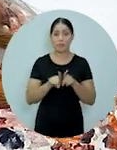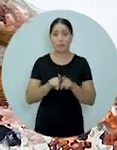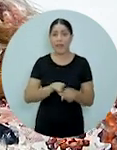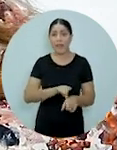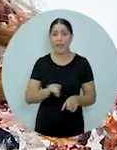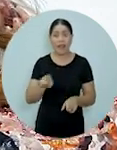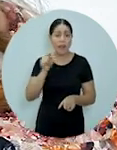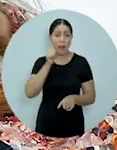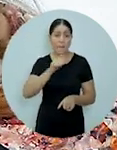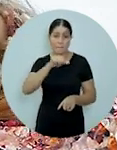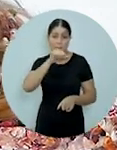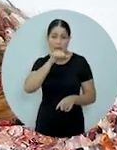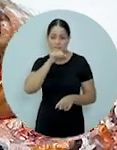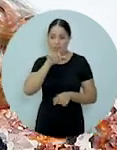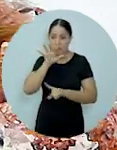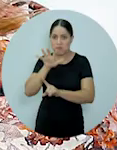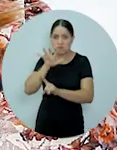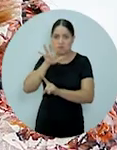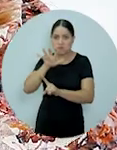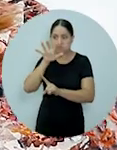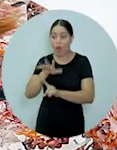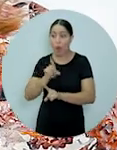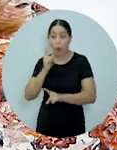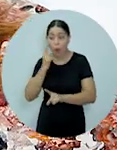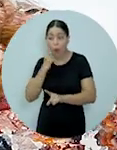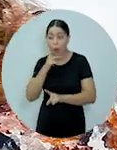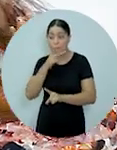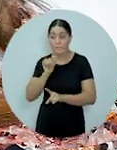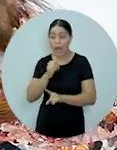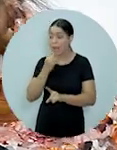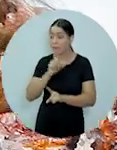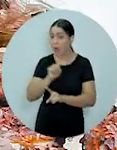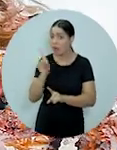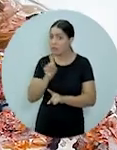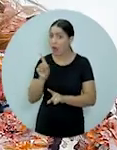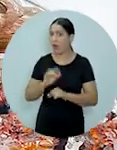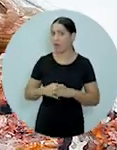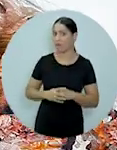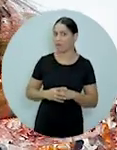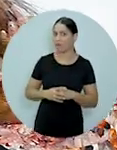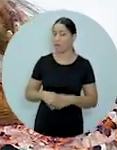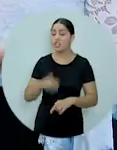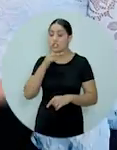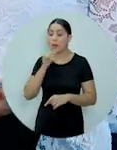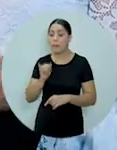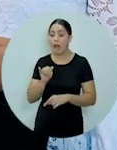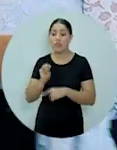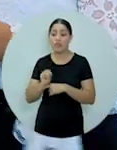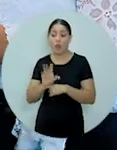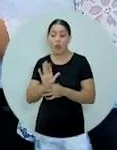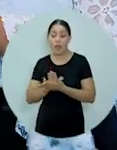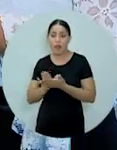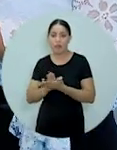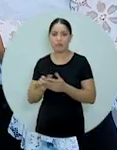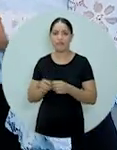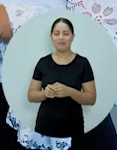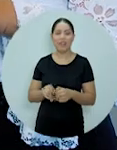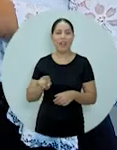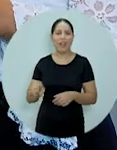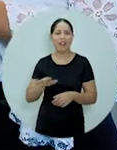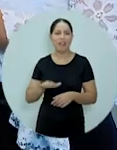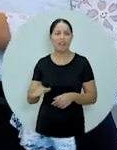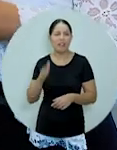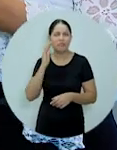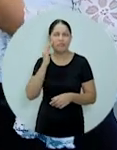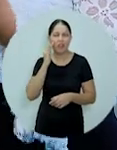pode ser que essa mãe cria na cabeça dessa criança que estar com o pai não é bom, que o pai não sabe cuidar, que o pai não sabe ficar com essa criança.